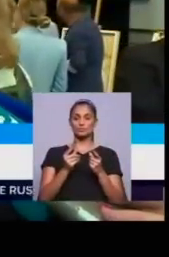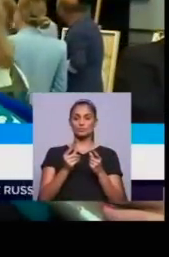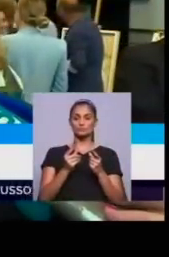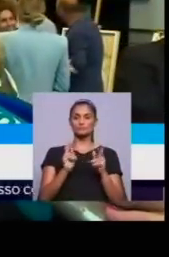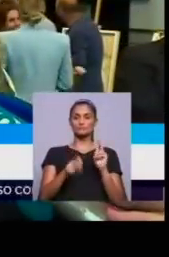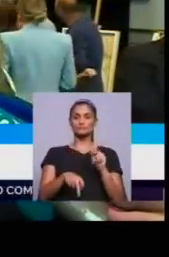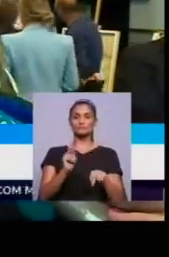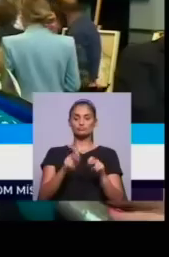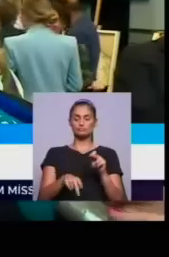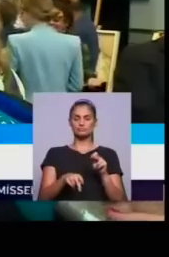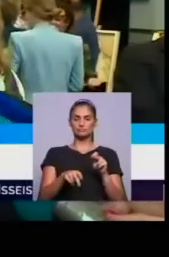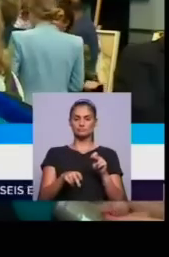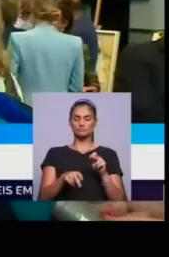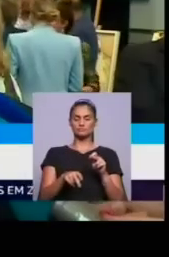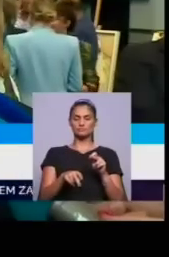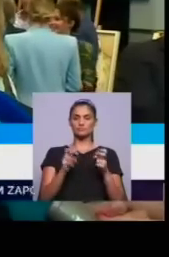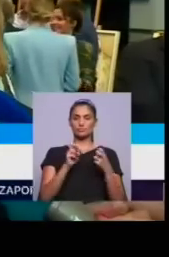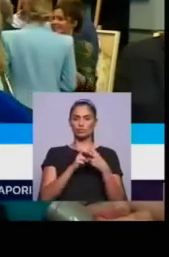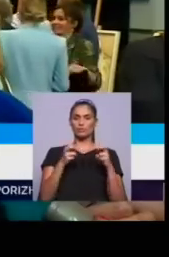imprevisibilidades